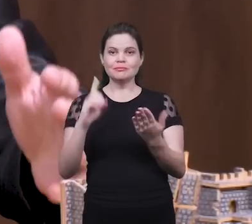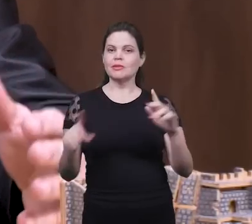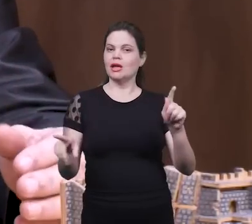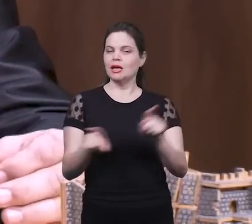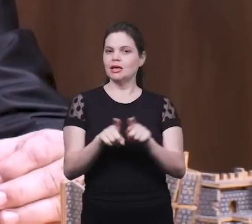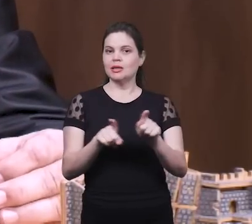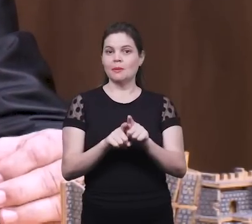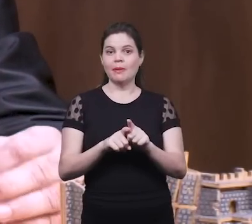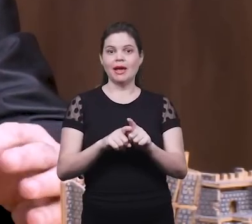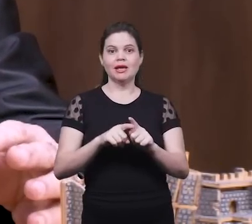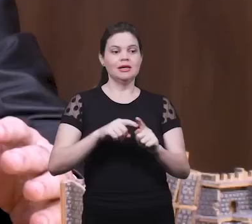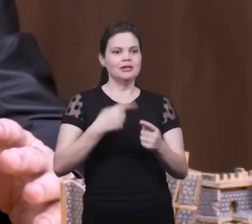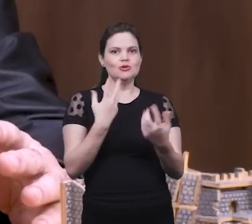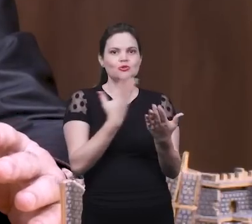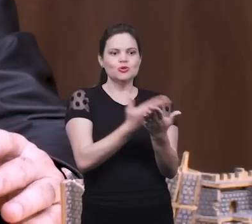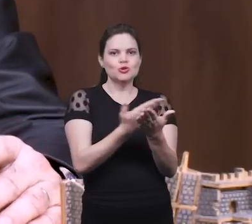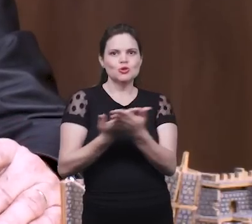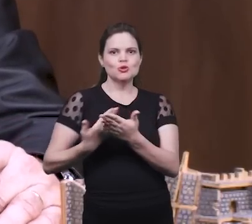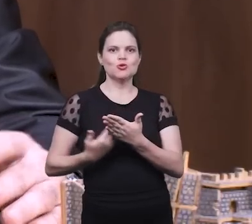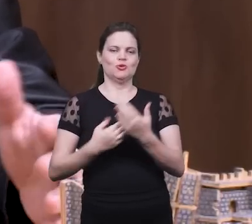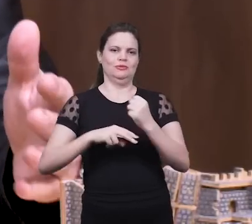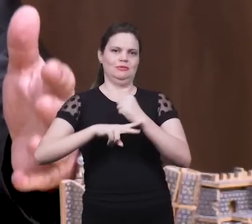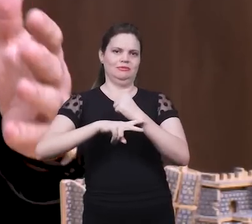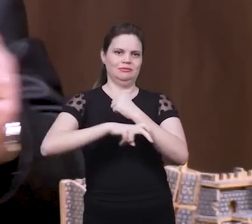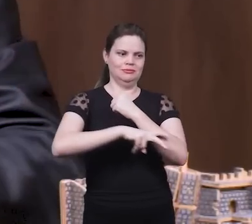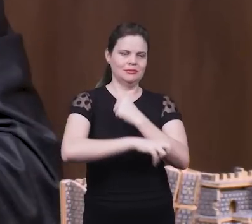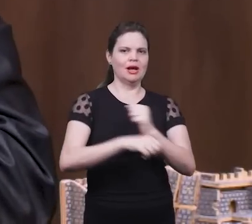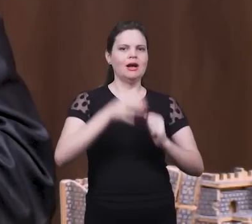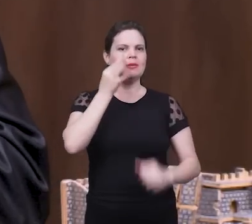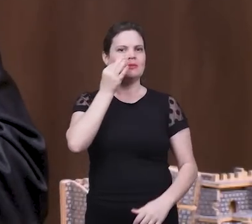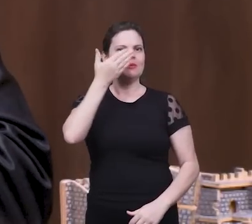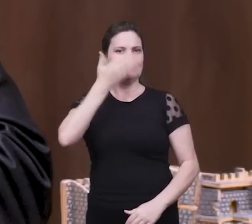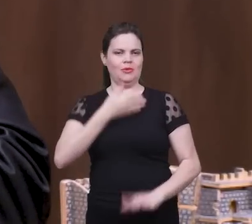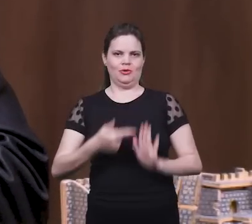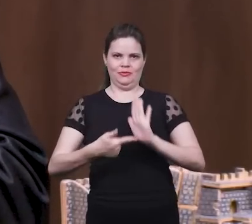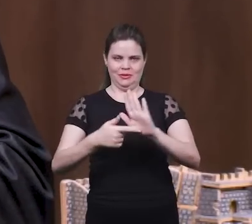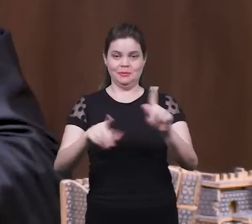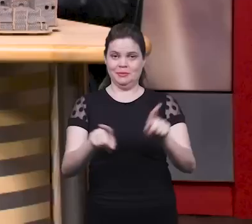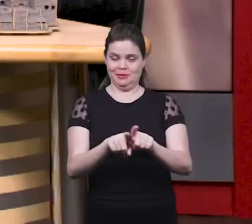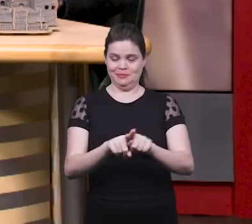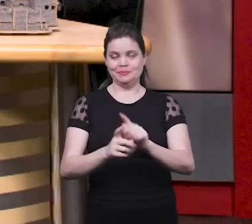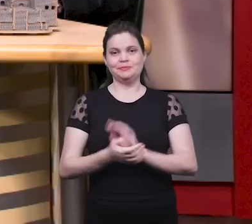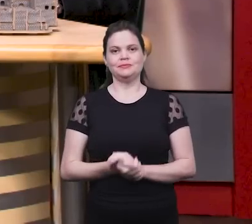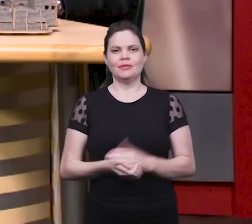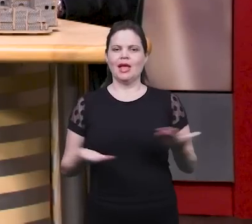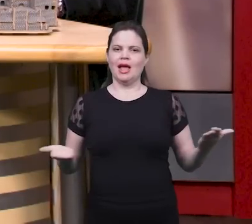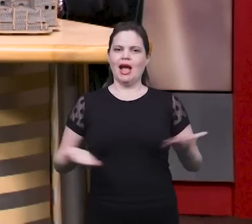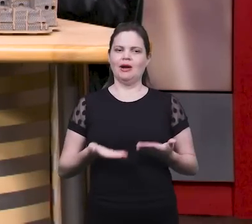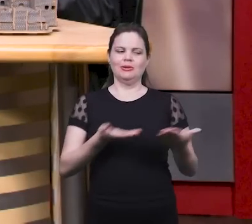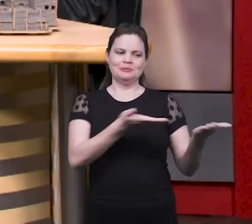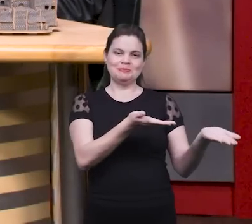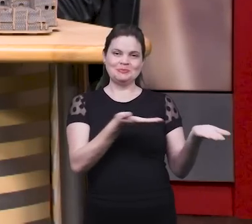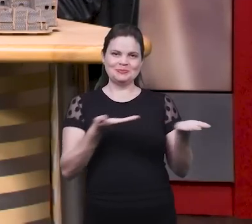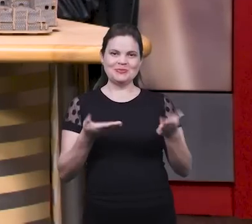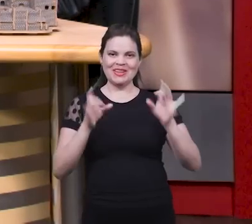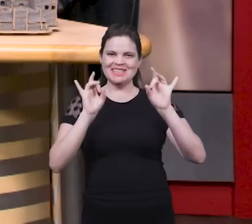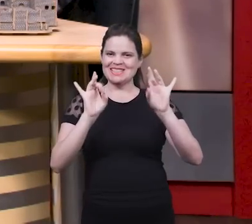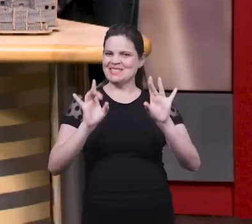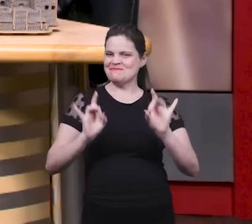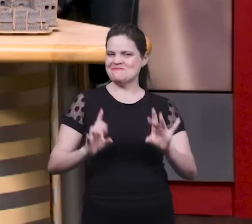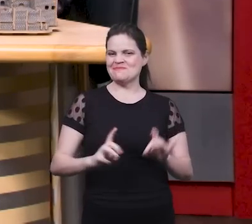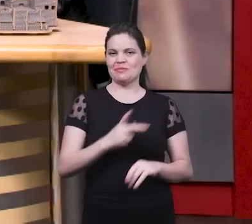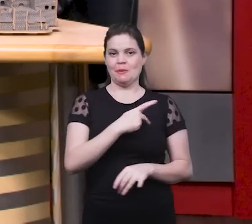dos achados arqueológicos. Eu estou aqui com um convidado muito especial, é o